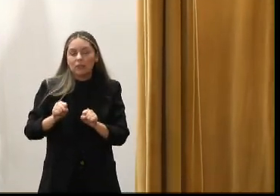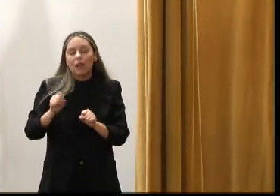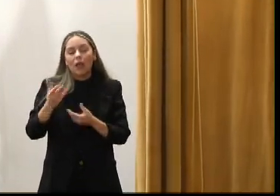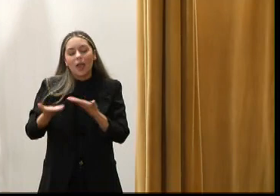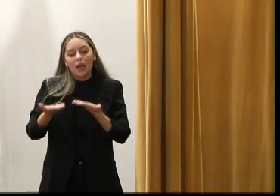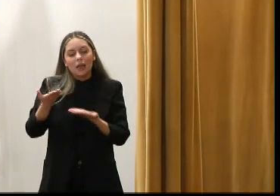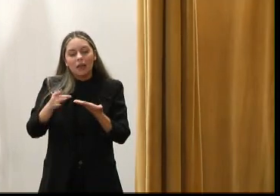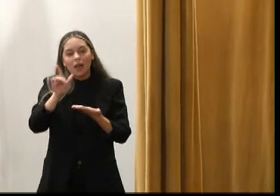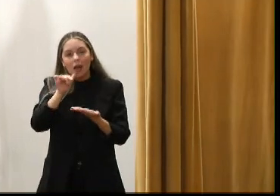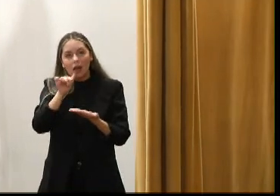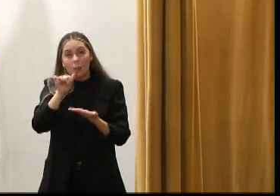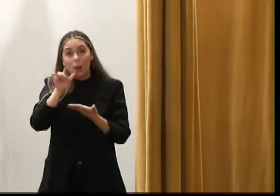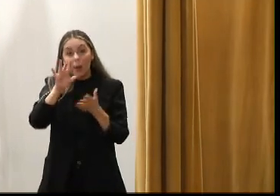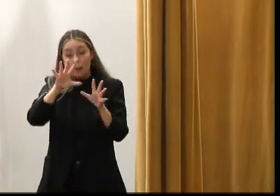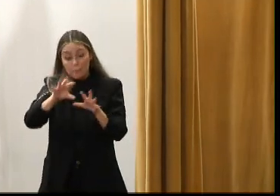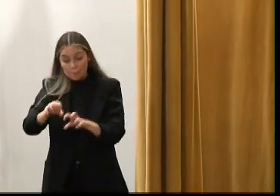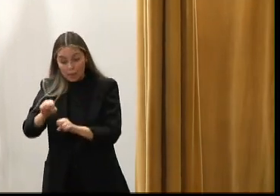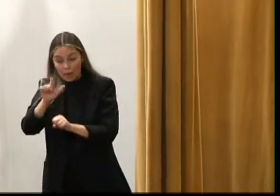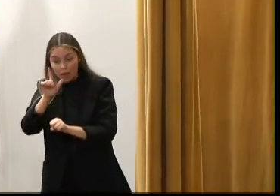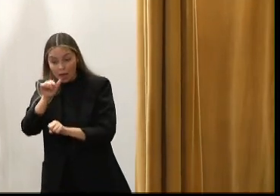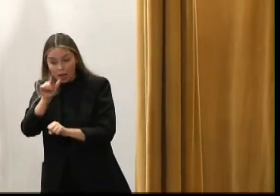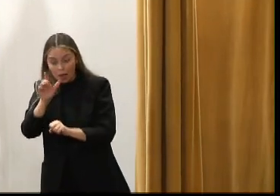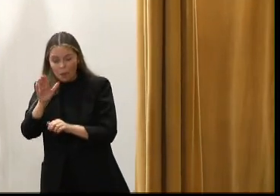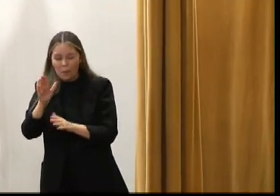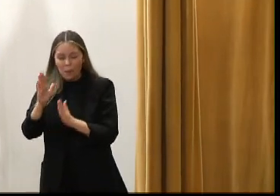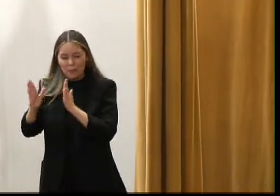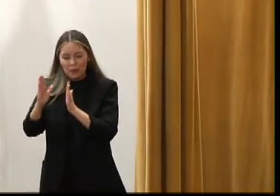hídrico. Coleta água no